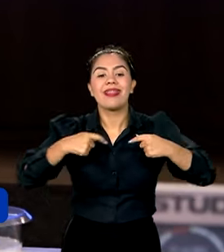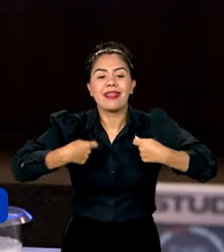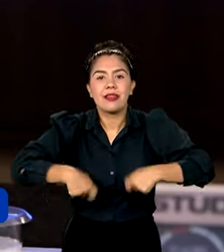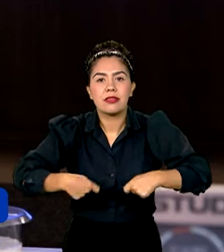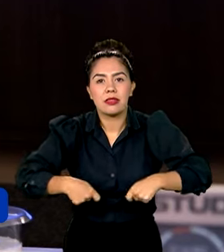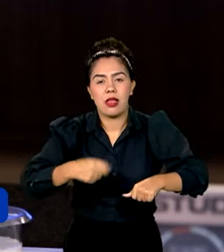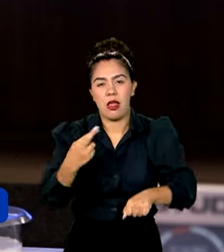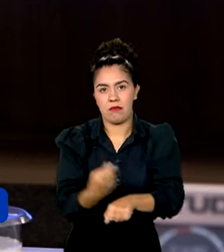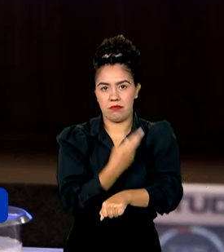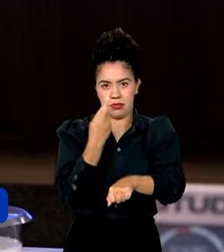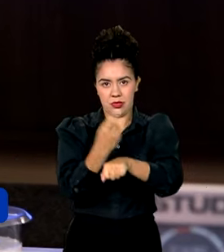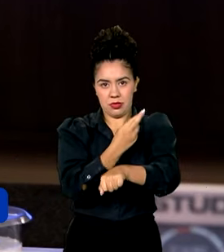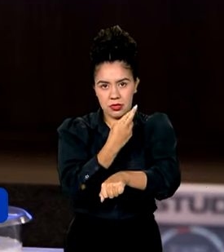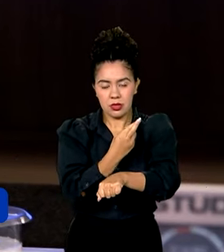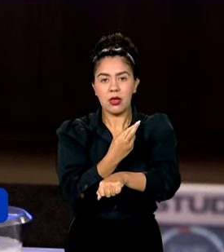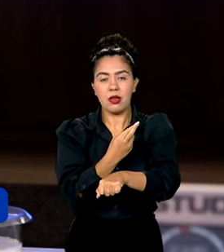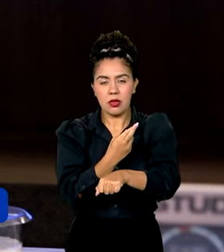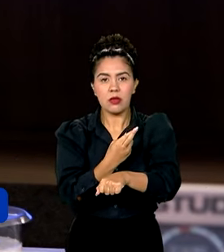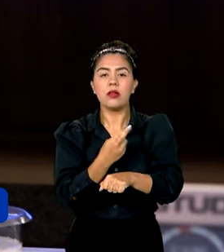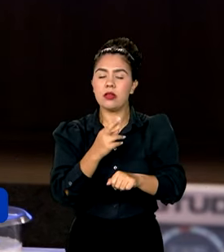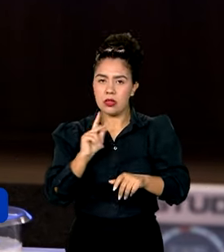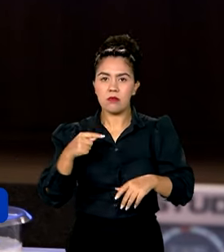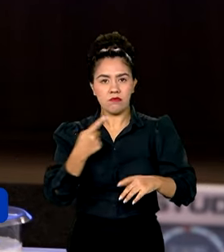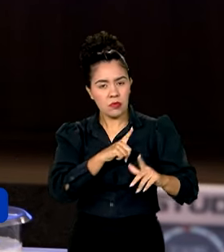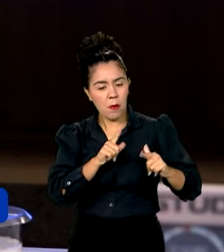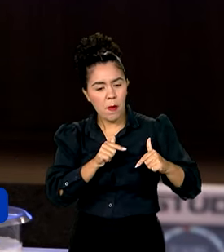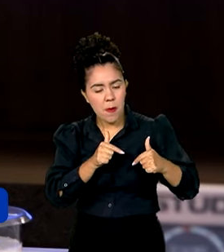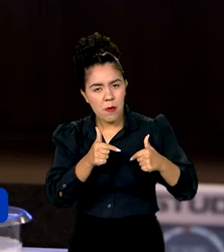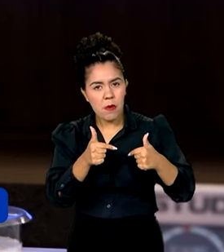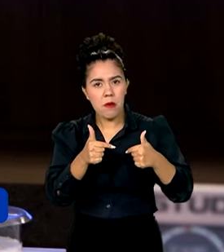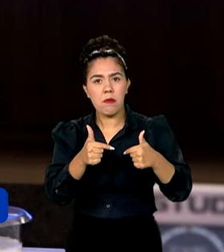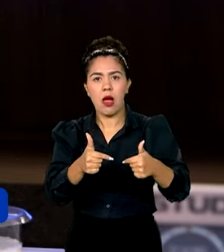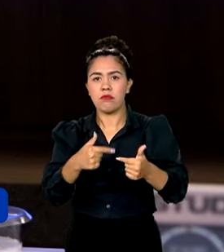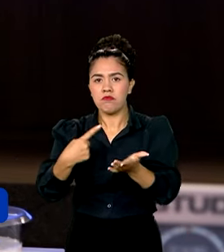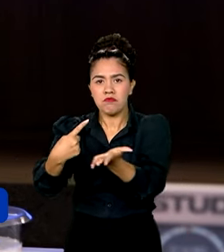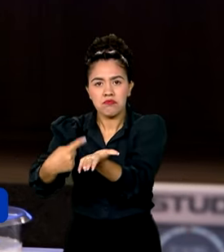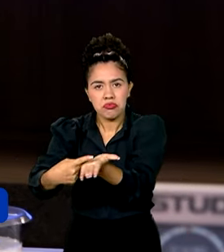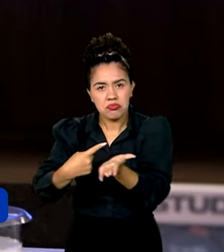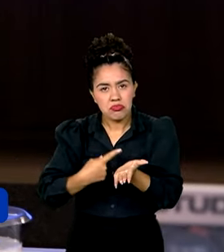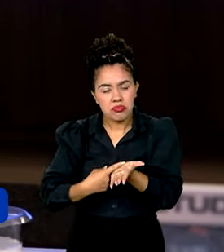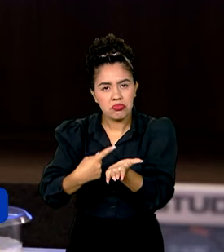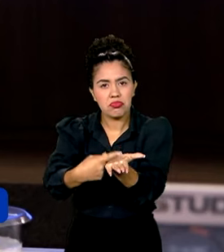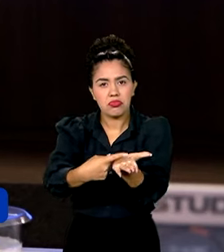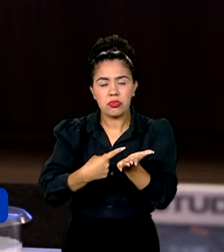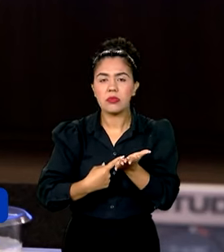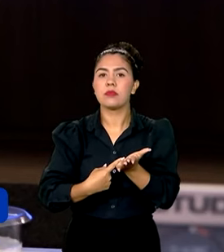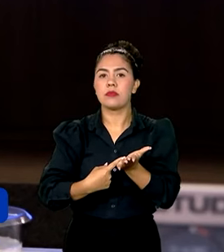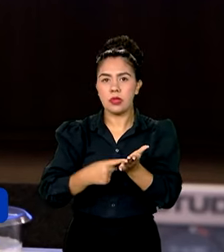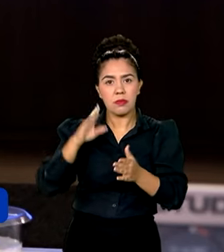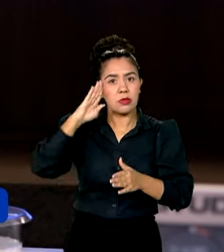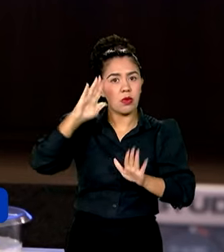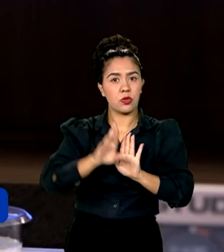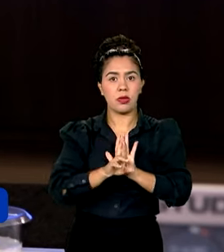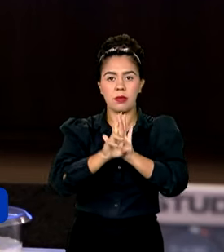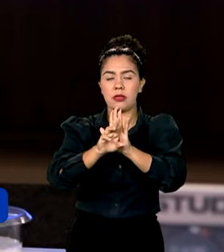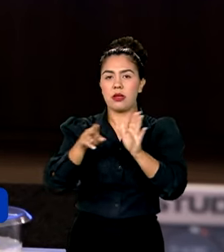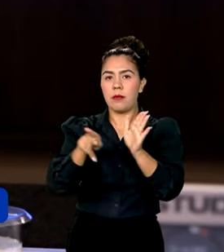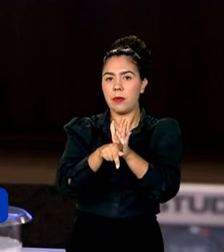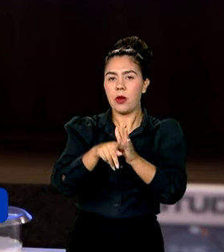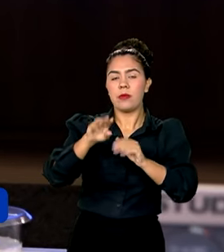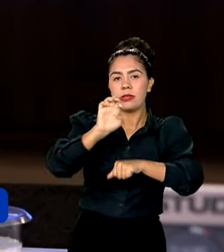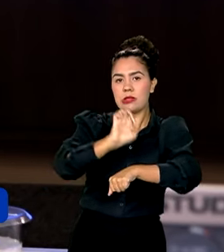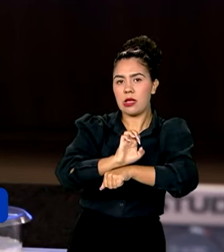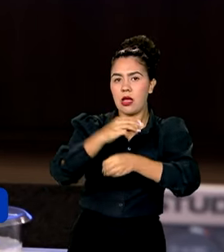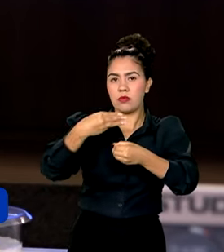importante frisar que tudo tem sido feito de forma combin com o estado e municípios E Agora